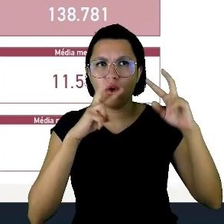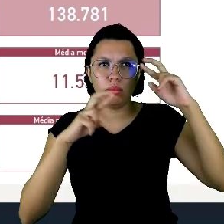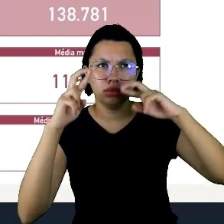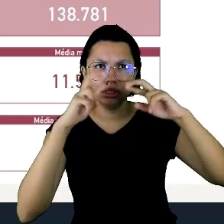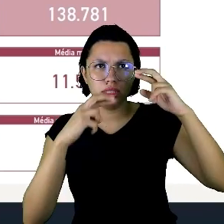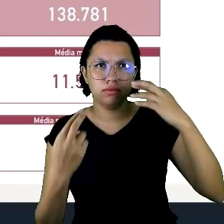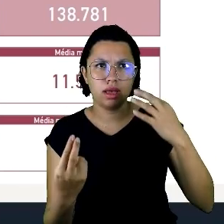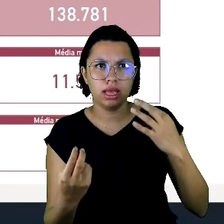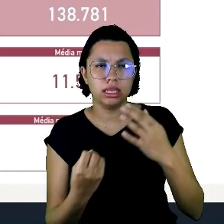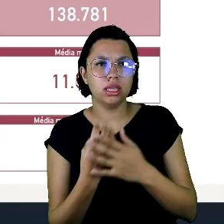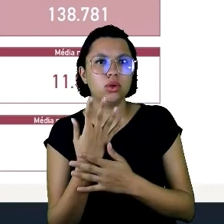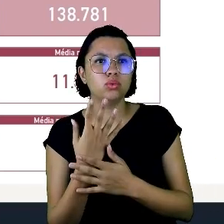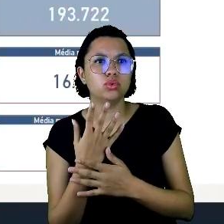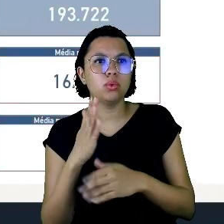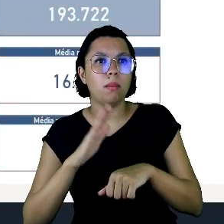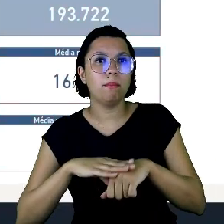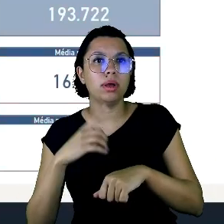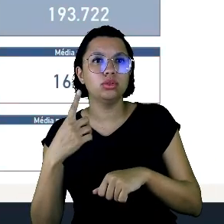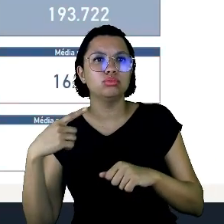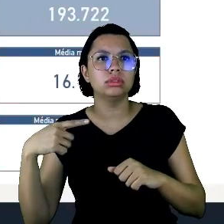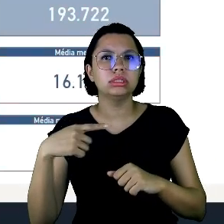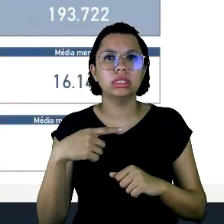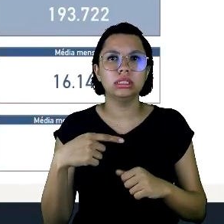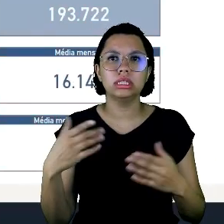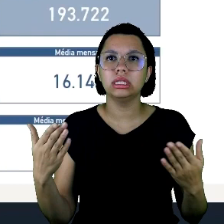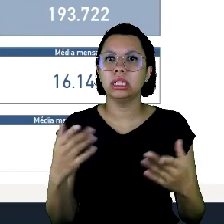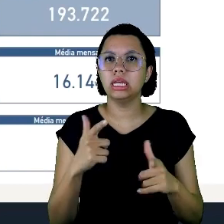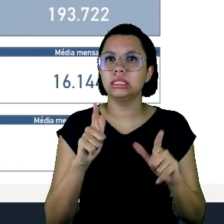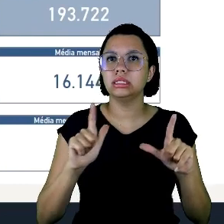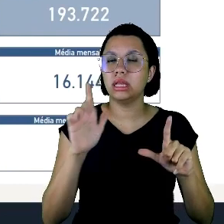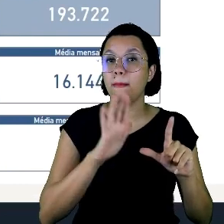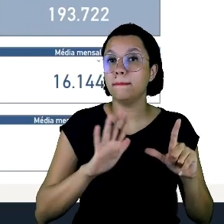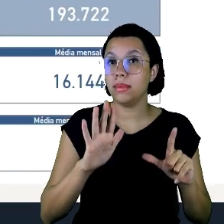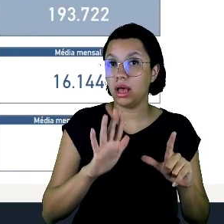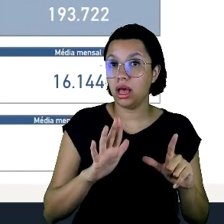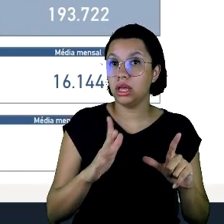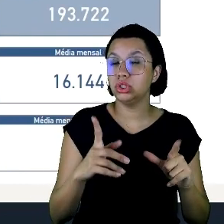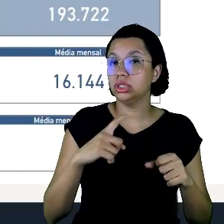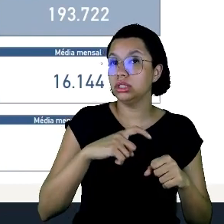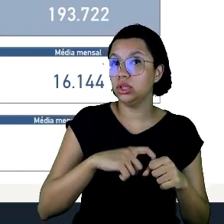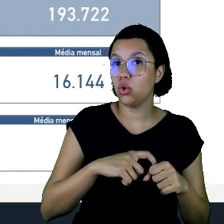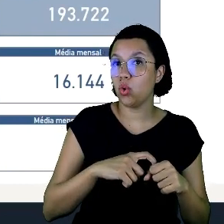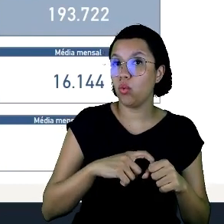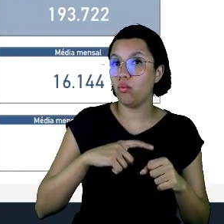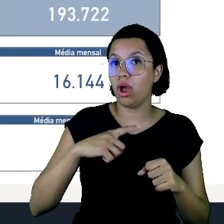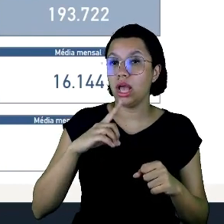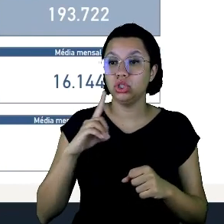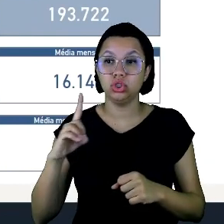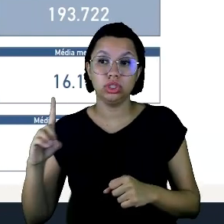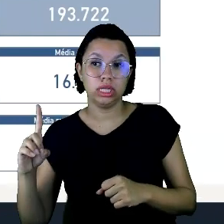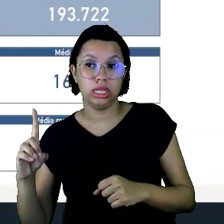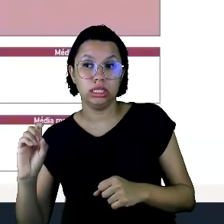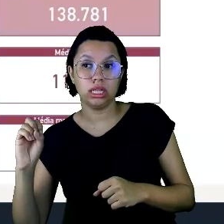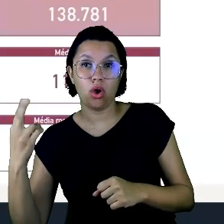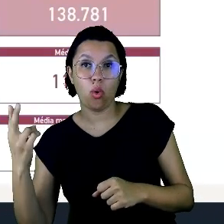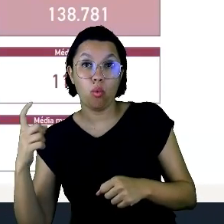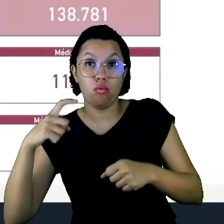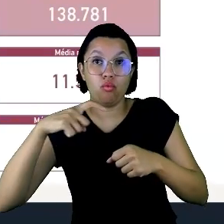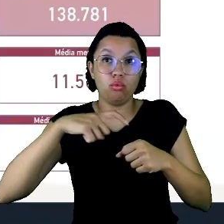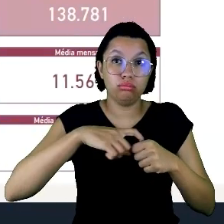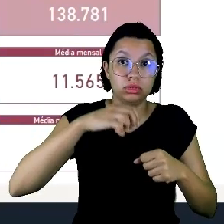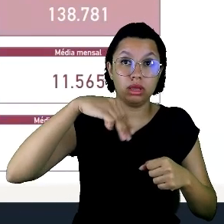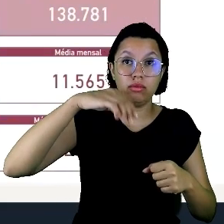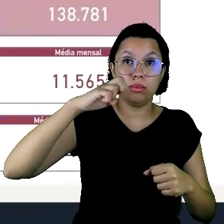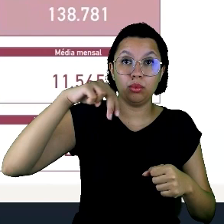que apareceu mais uma seta, né? Nessa página anterior, você só vinha para a direita ou voltava para o menu.